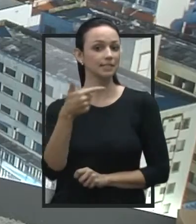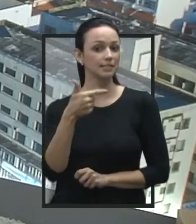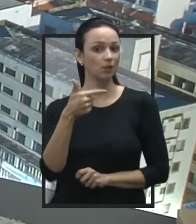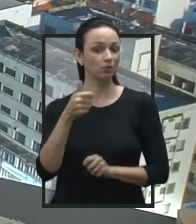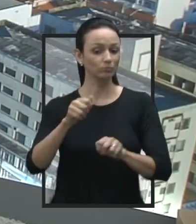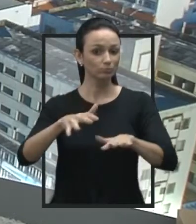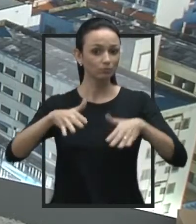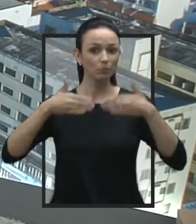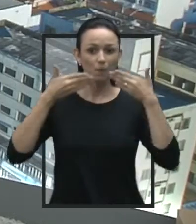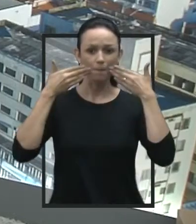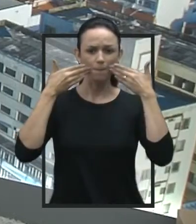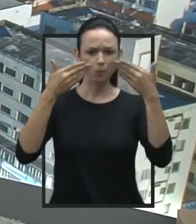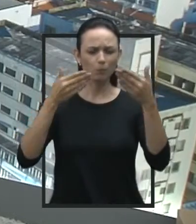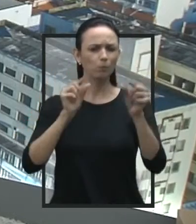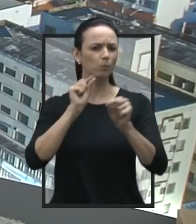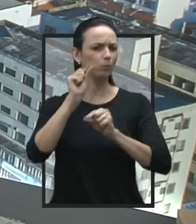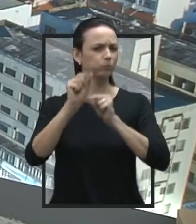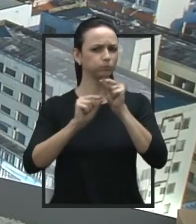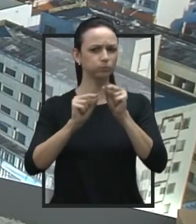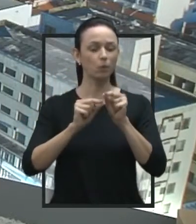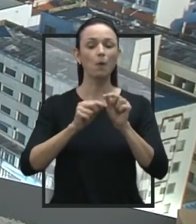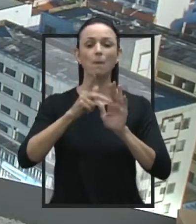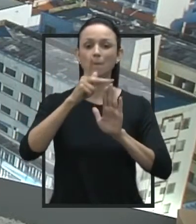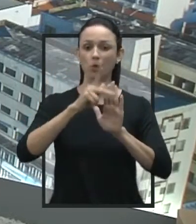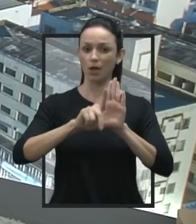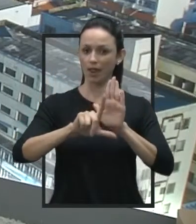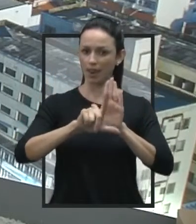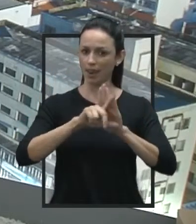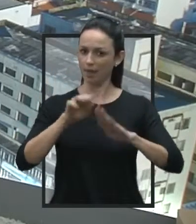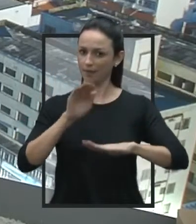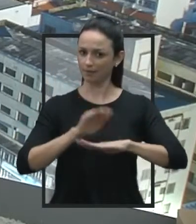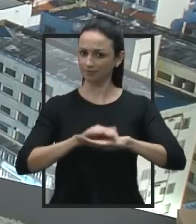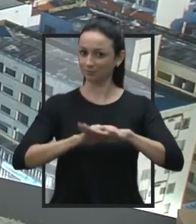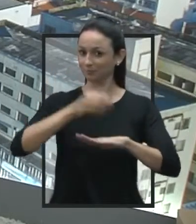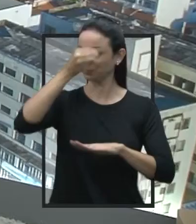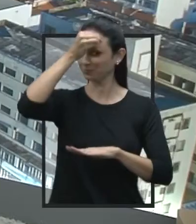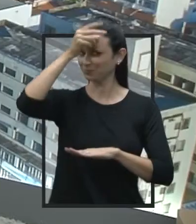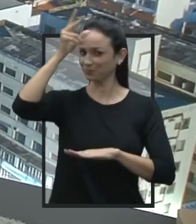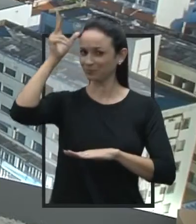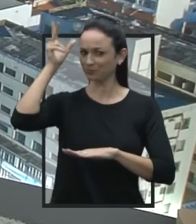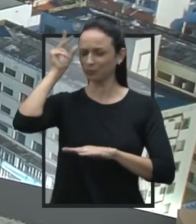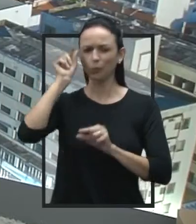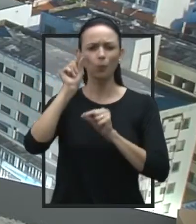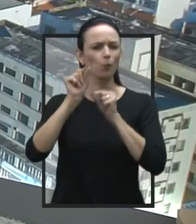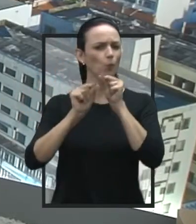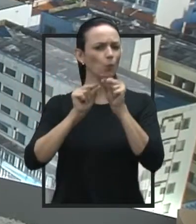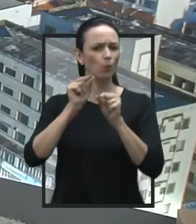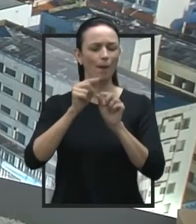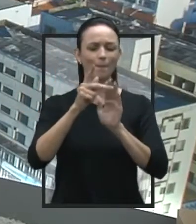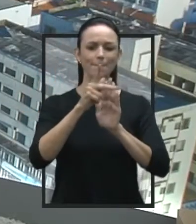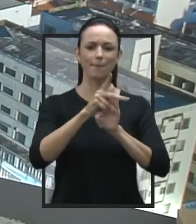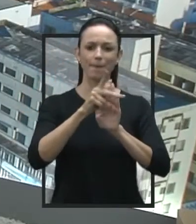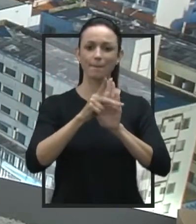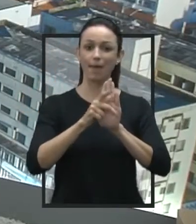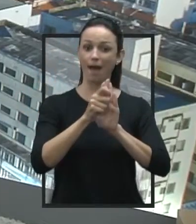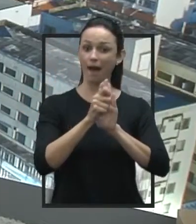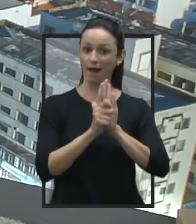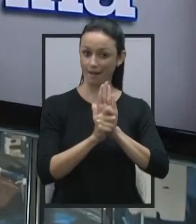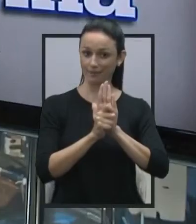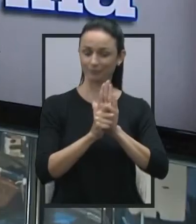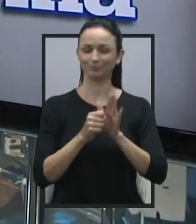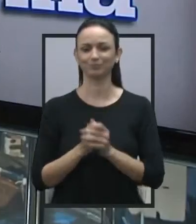audiência pública para tratar do projeto de lei de iniciativa da Prefeitura que estabelece o Plano